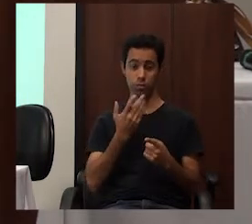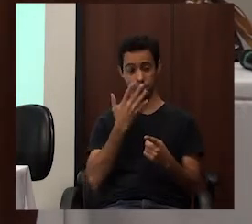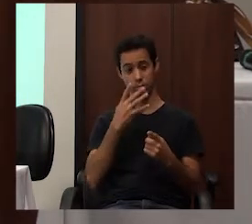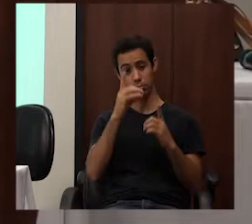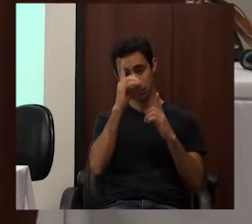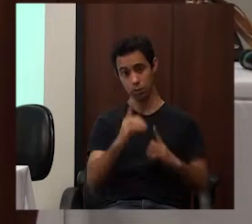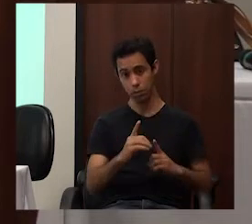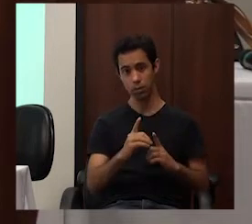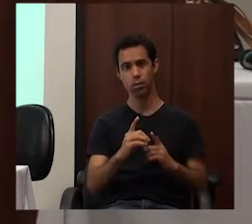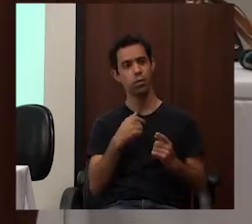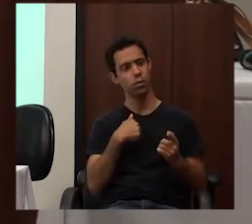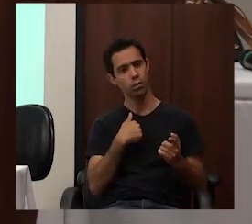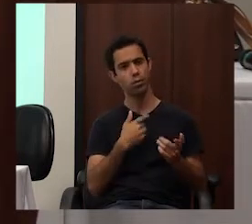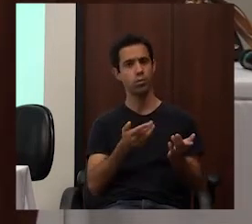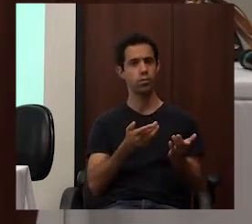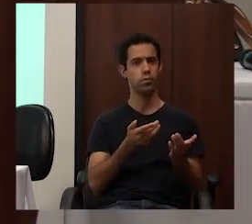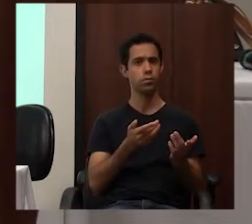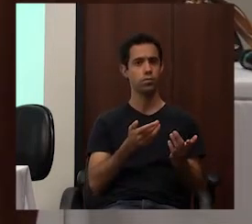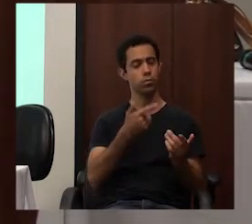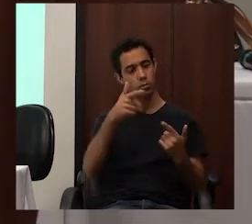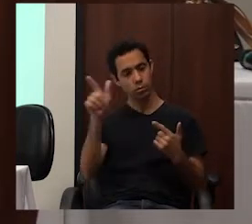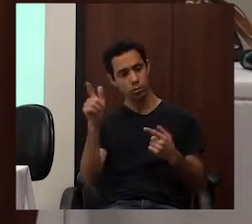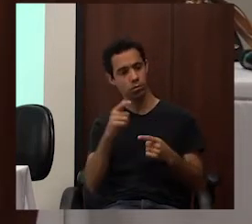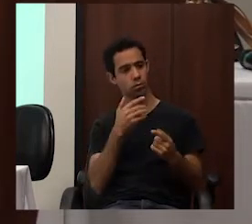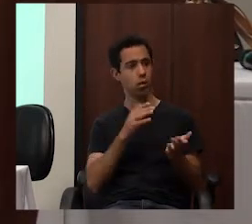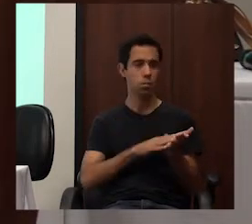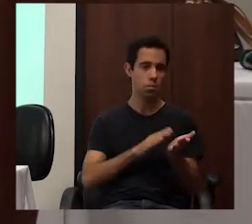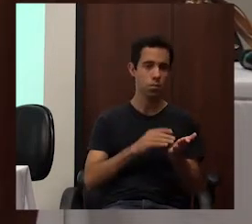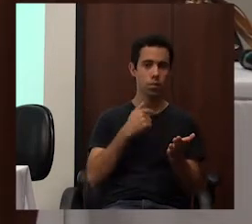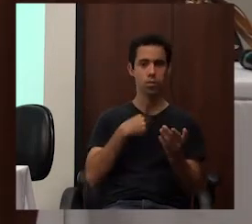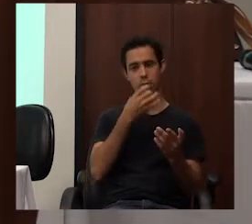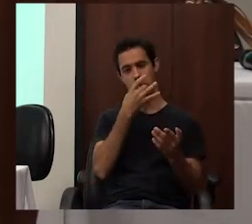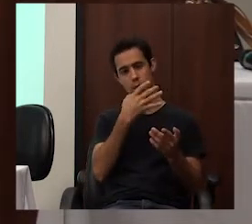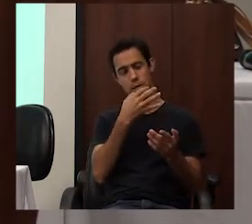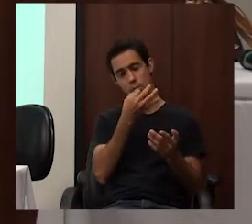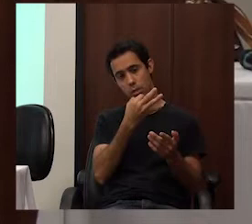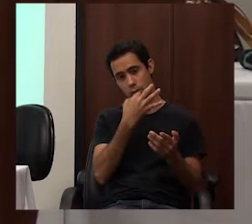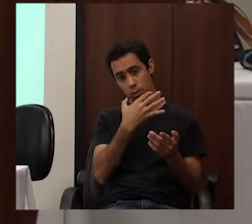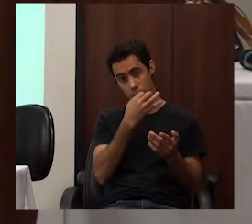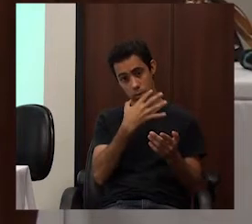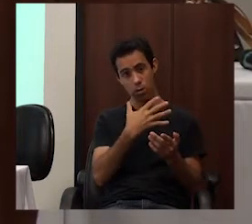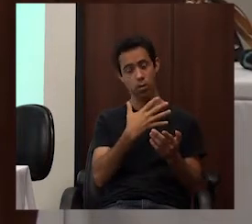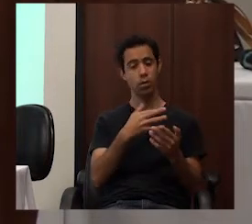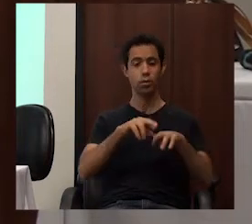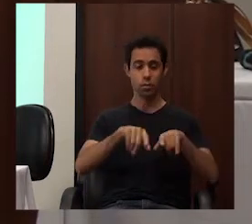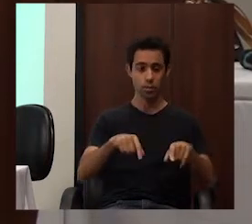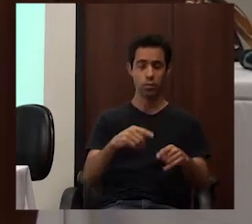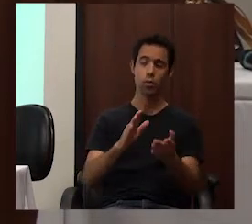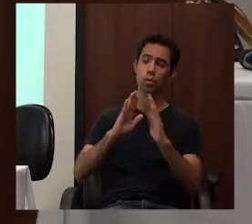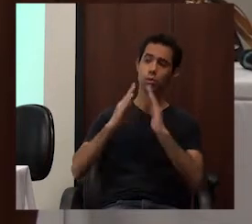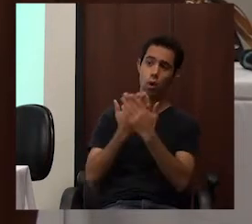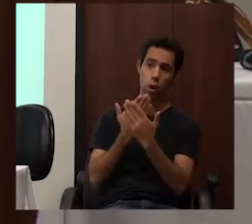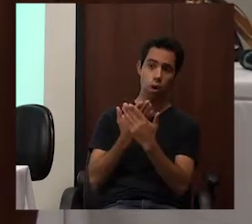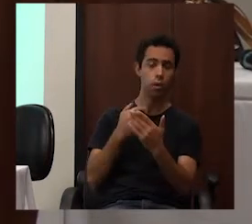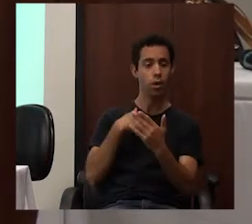um determinado insumo ou outro. Ou medicamento, ou a condução, ou que seja atendido em uma determinada escola, porque o